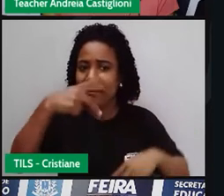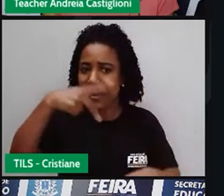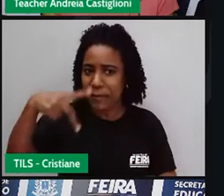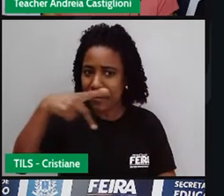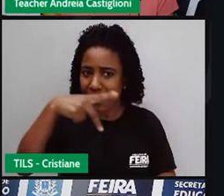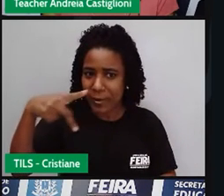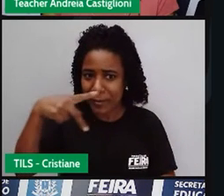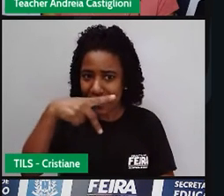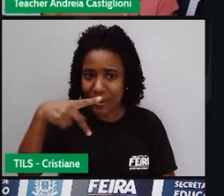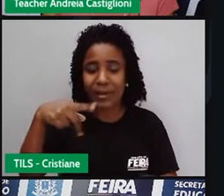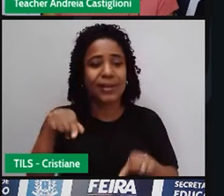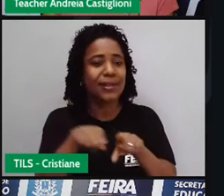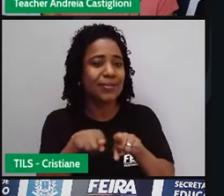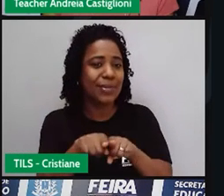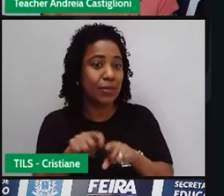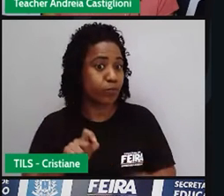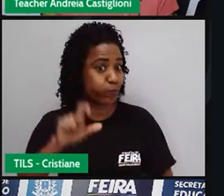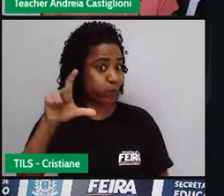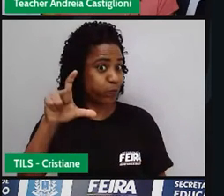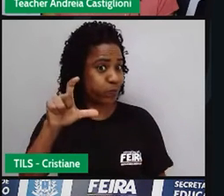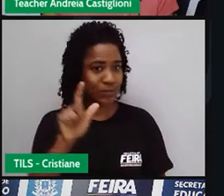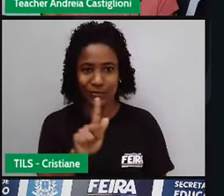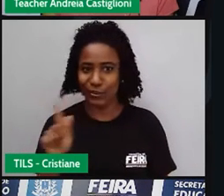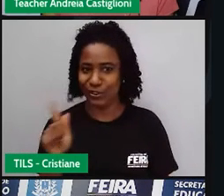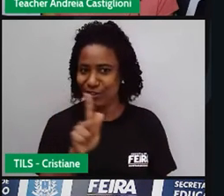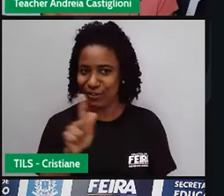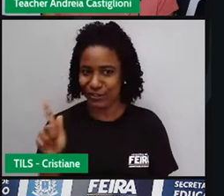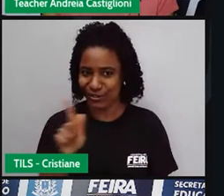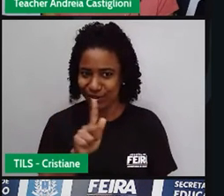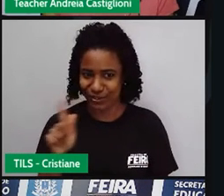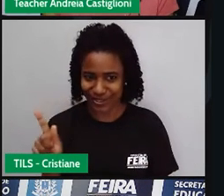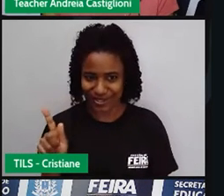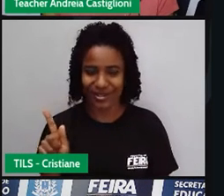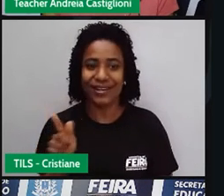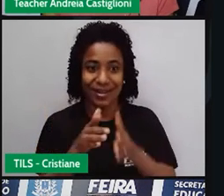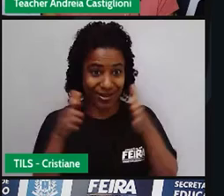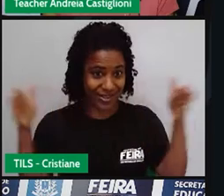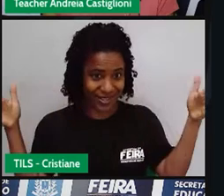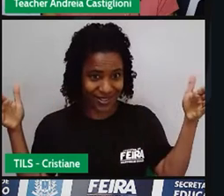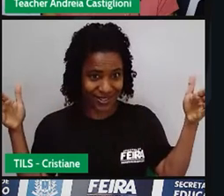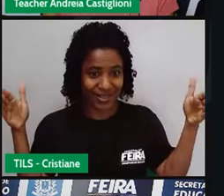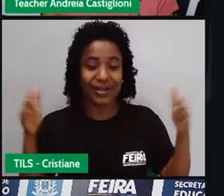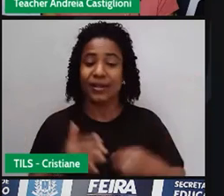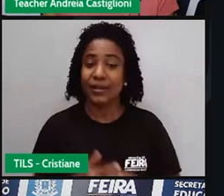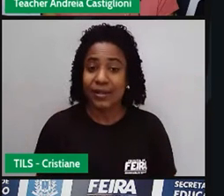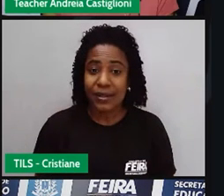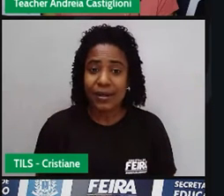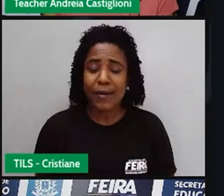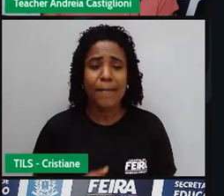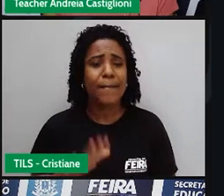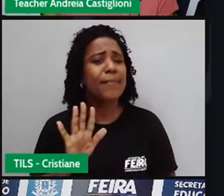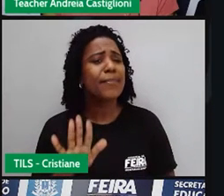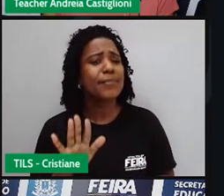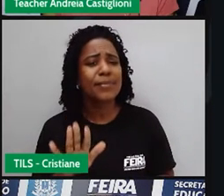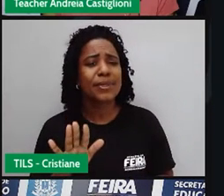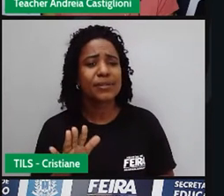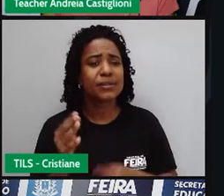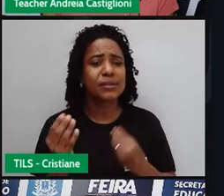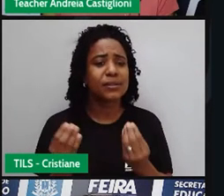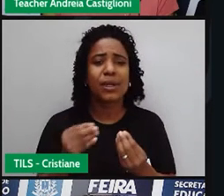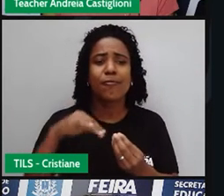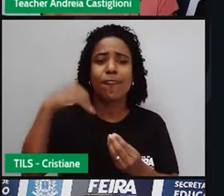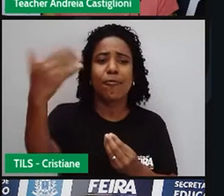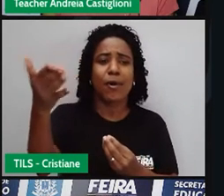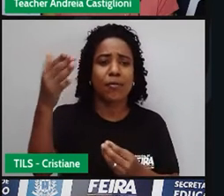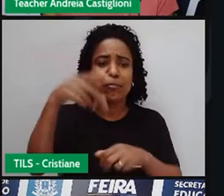peixe é o PP e o maior que é um GG e comenta né que Essas tecnologias acontecem